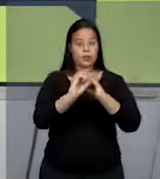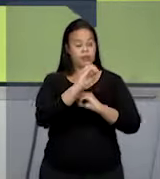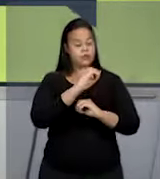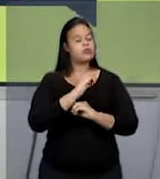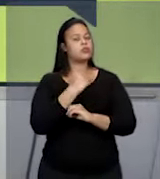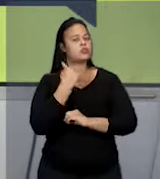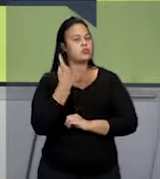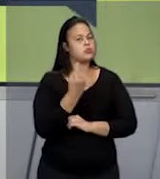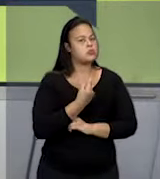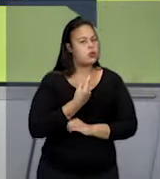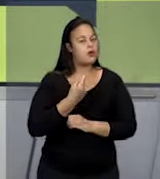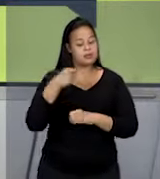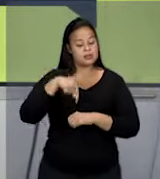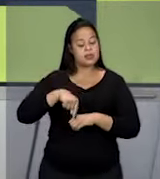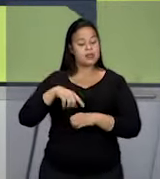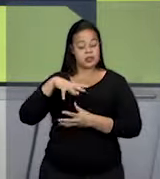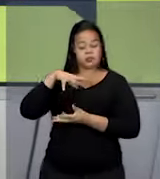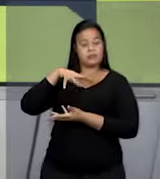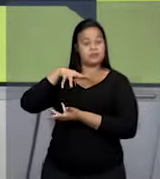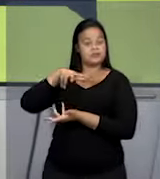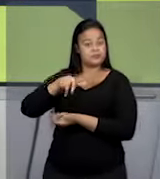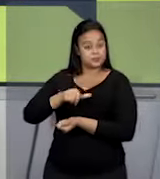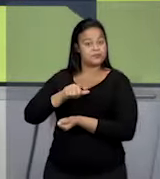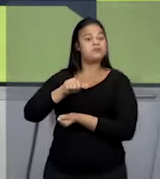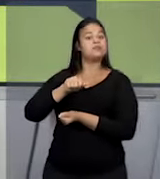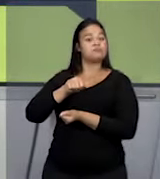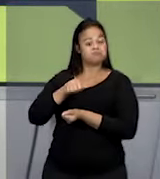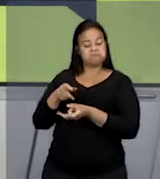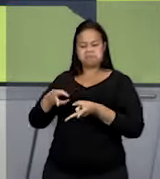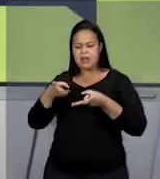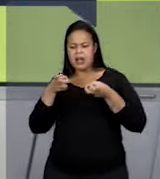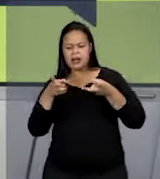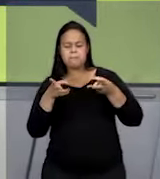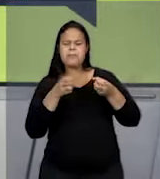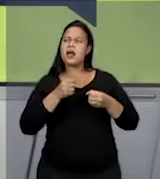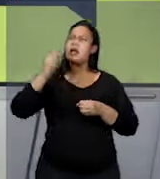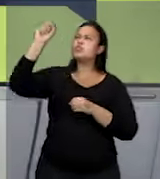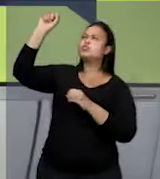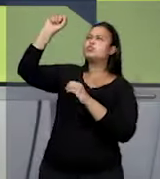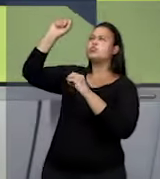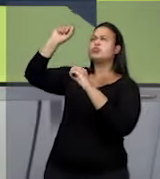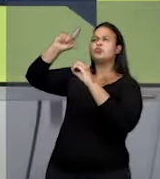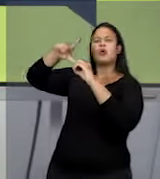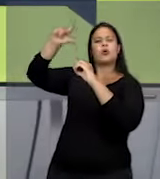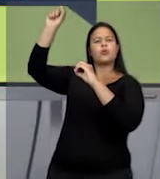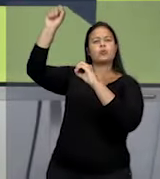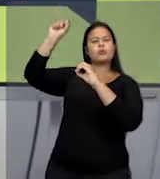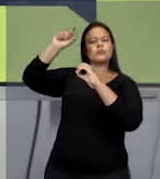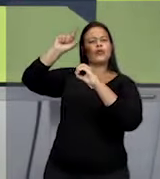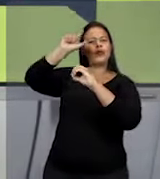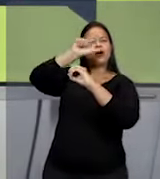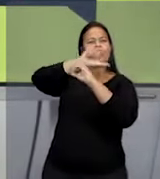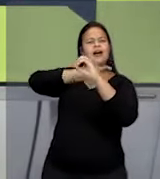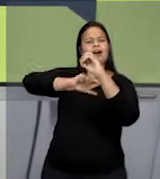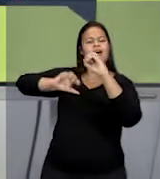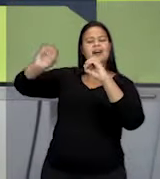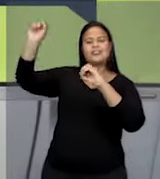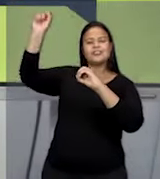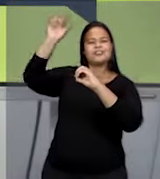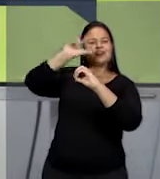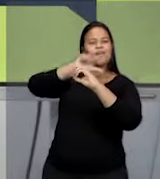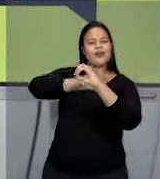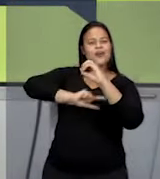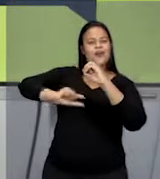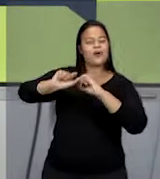que estamos aqui na Terra, dá a impressão de que o Sol está se movimentando. É mais ou menos o que